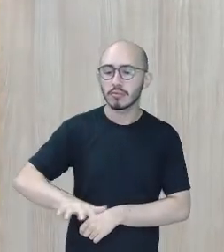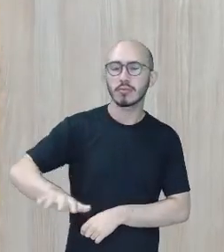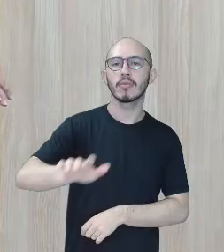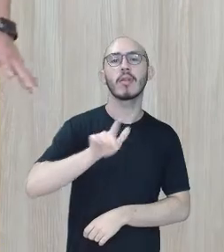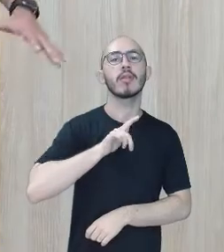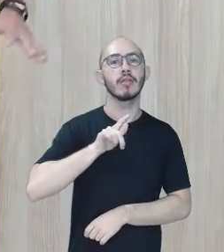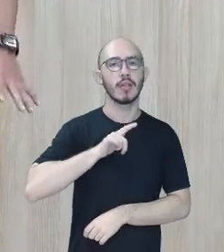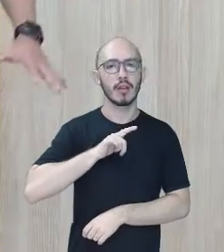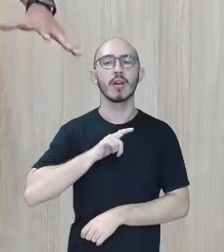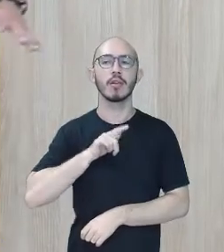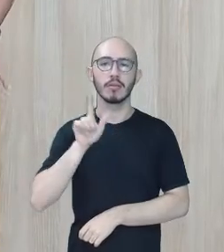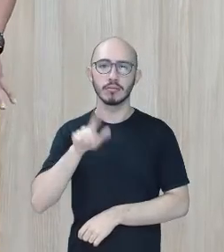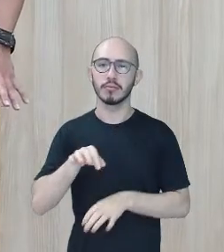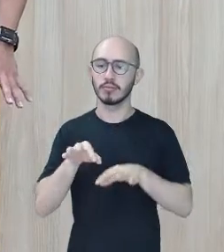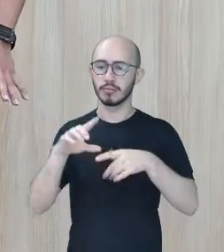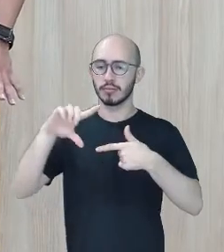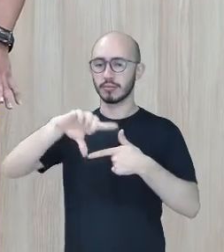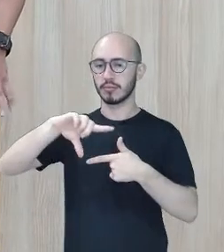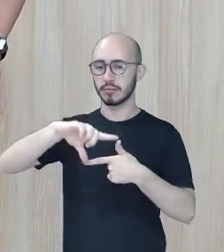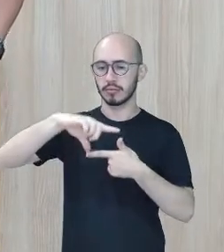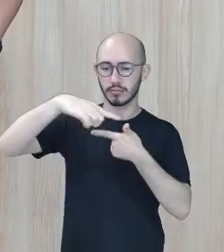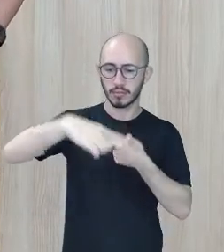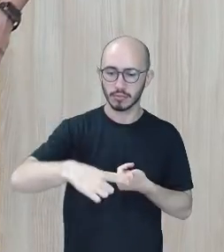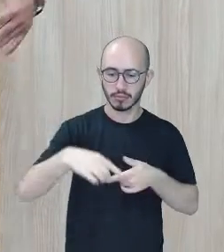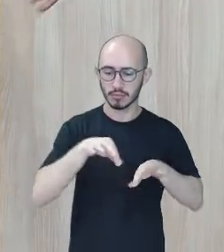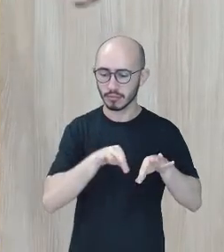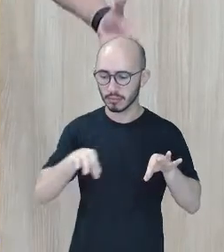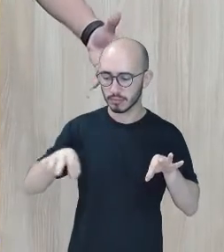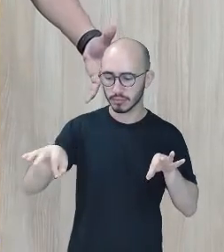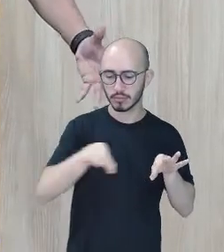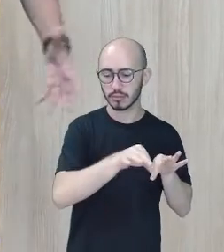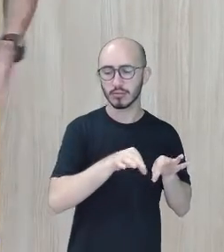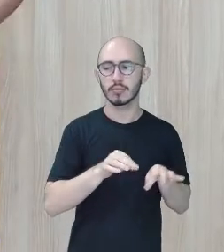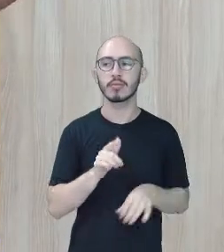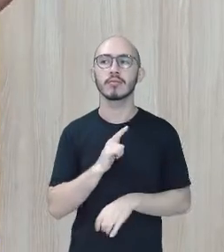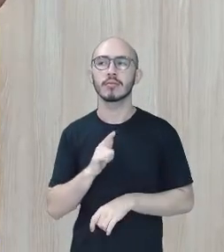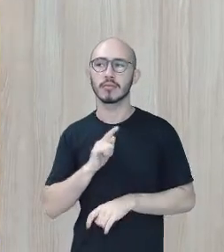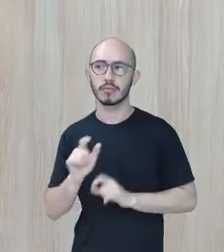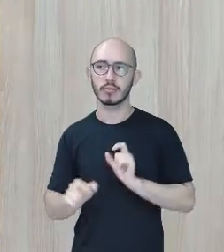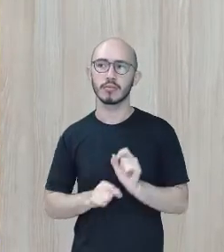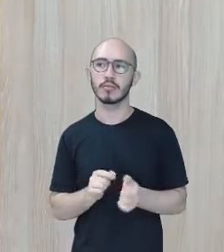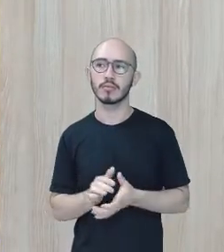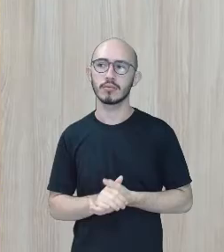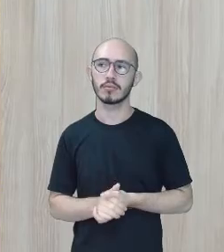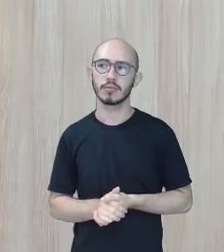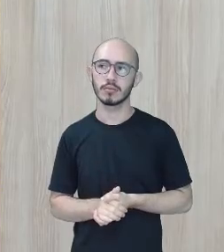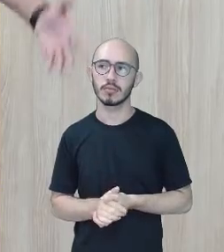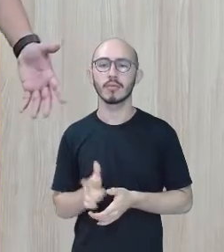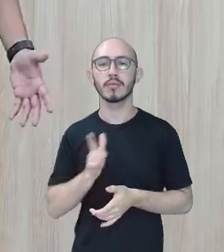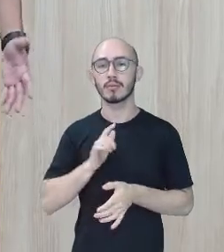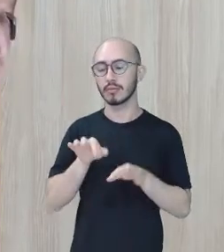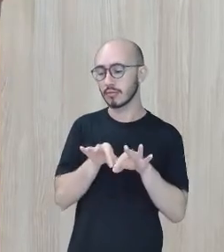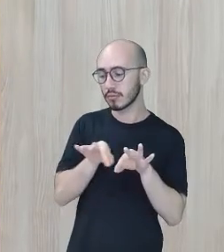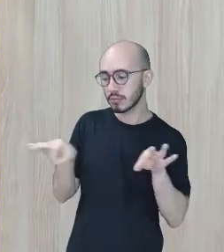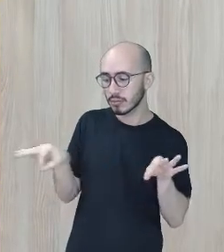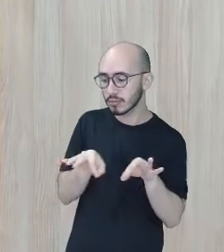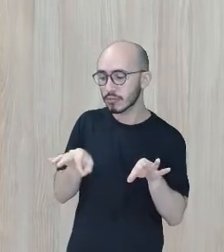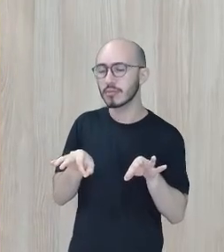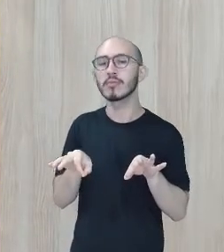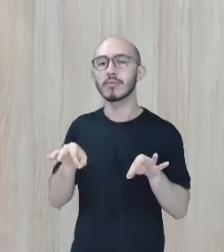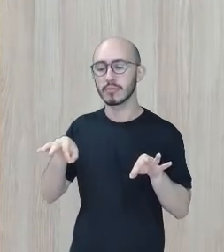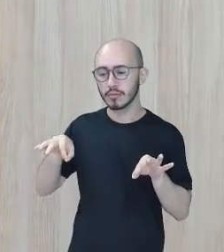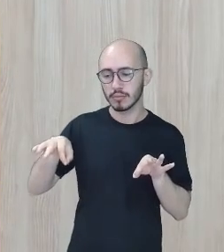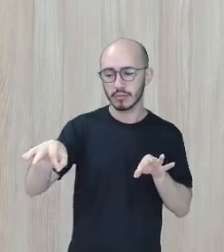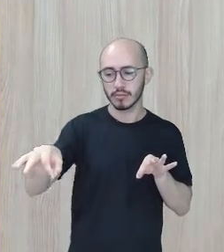Pela área desse retângulo, tá? Então eu tenho aqui as duas dimensões desse retângulo, eu tenho o comprimento e eu tenho